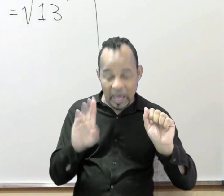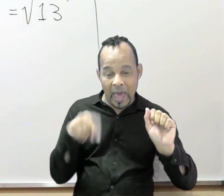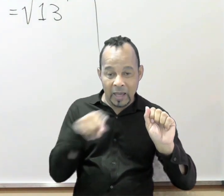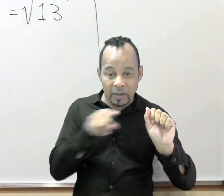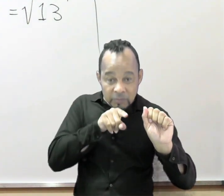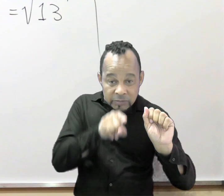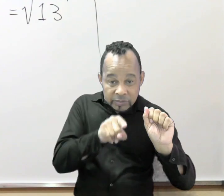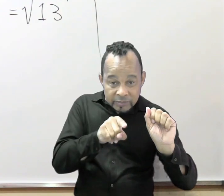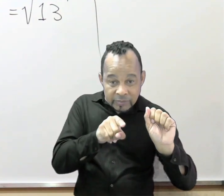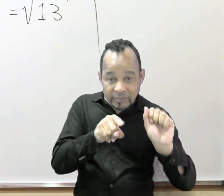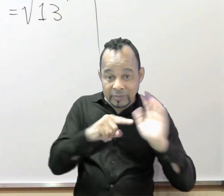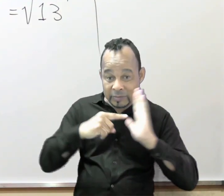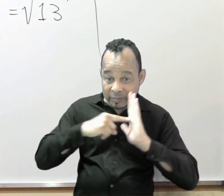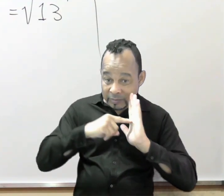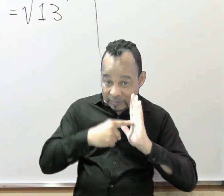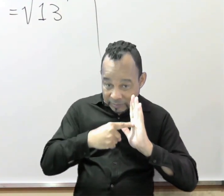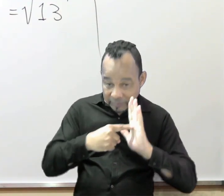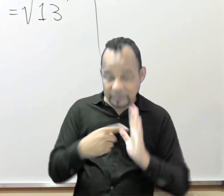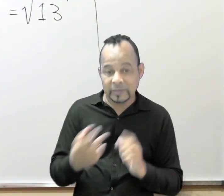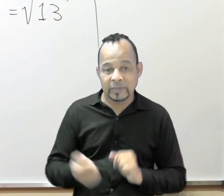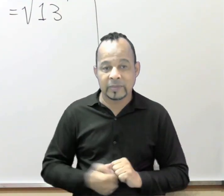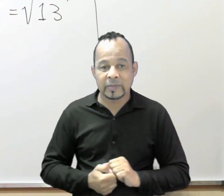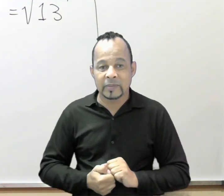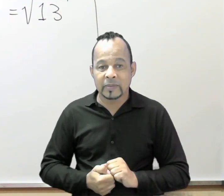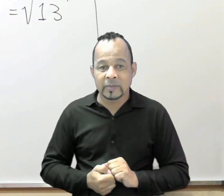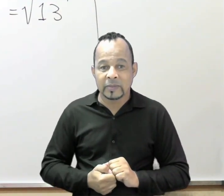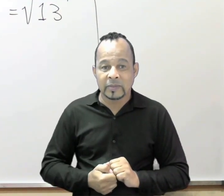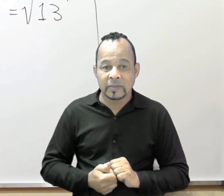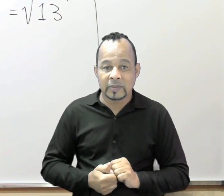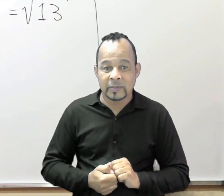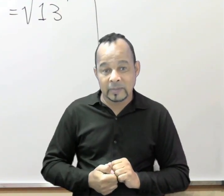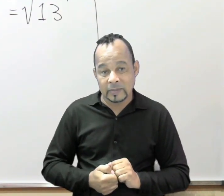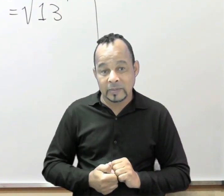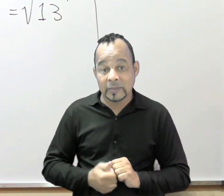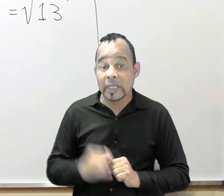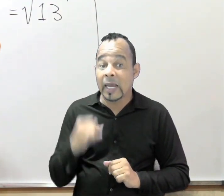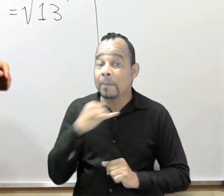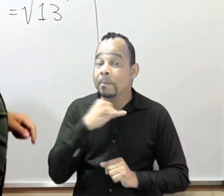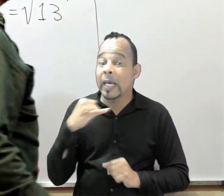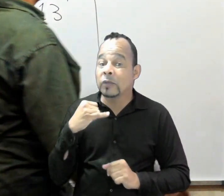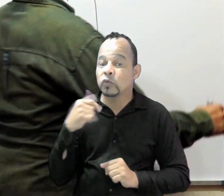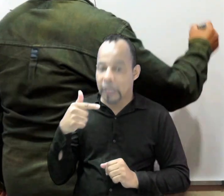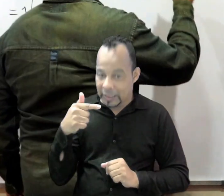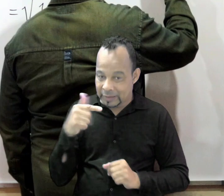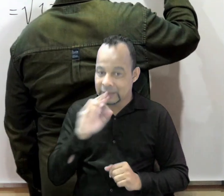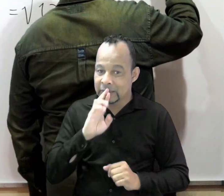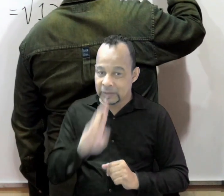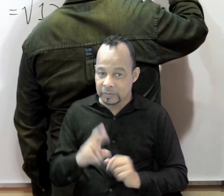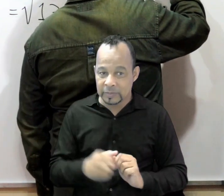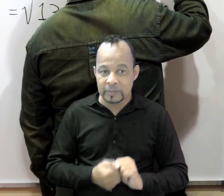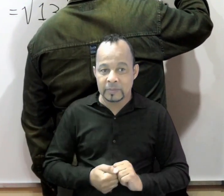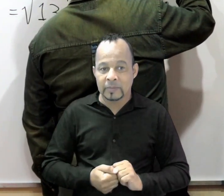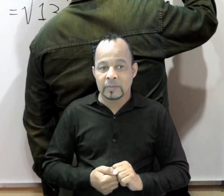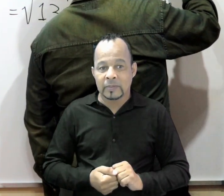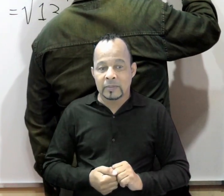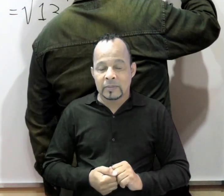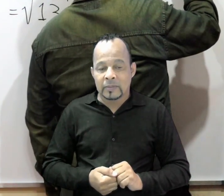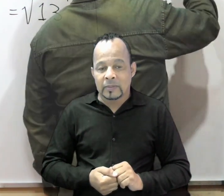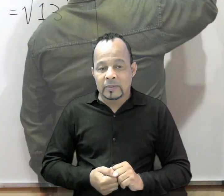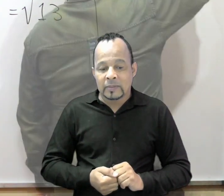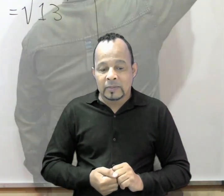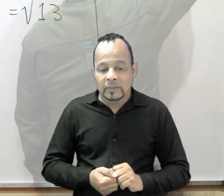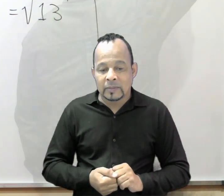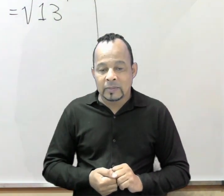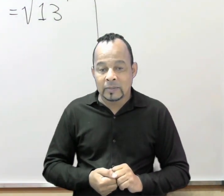aí, eu vou puxar na minha memória aqui, que lógico, eu não tenho cabeça para tudo isso também não, né? Dá menos 7. A escalar B dá menos